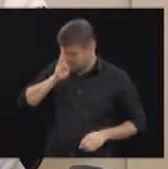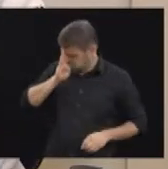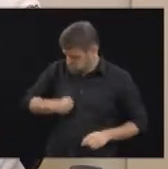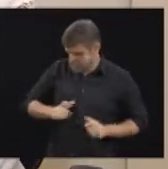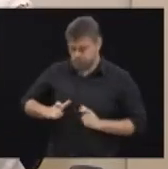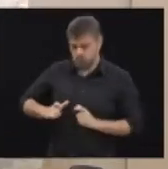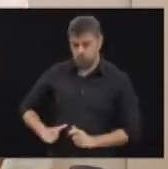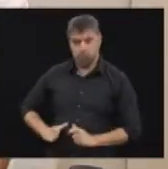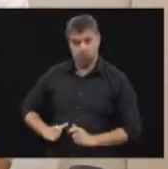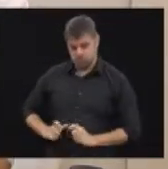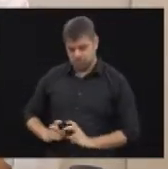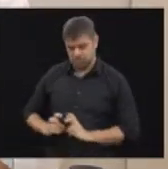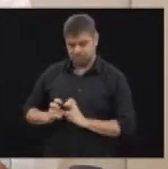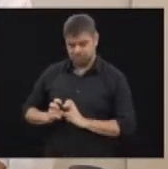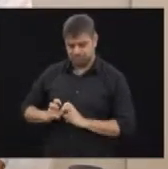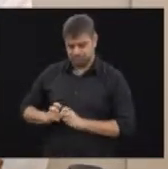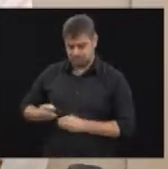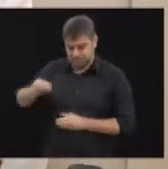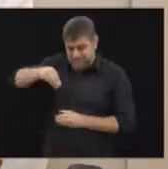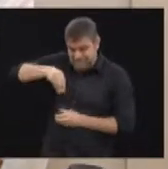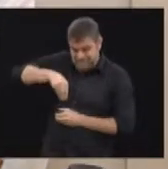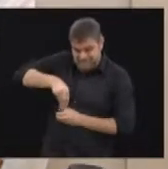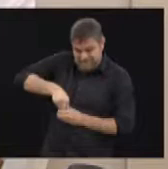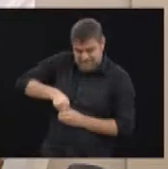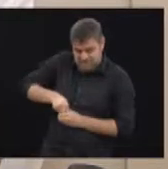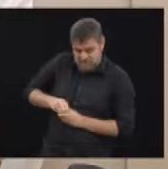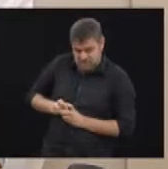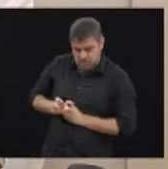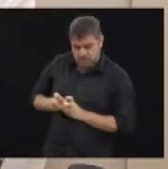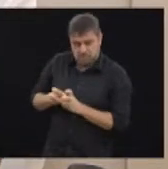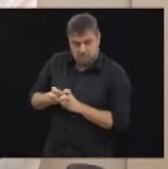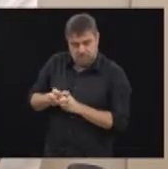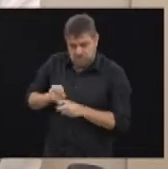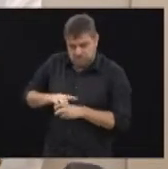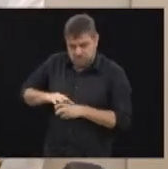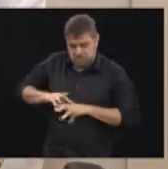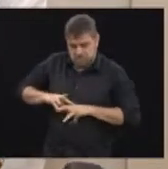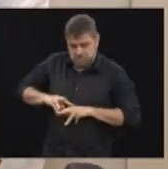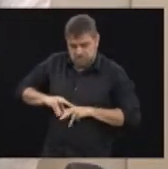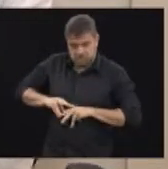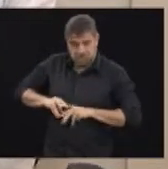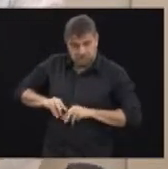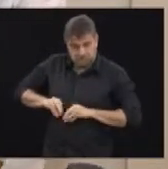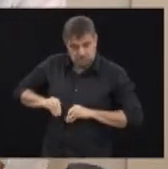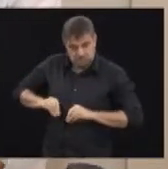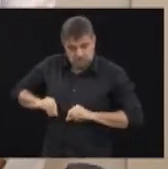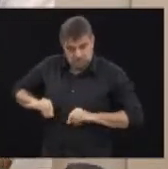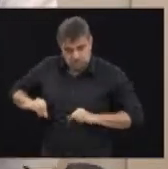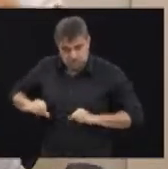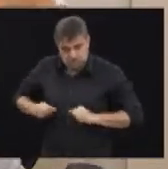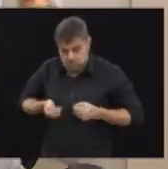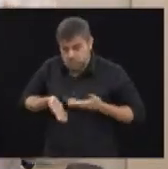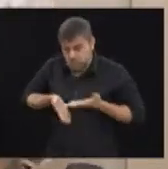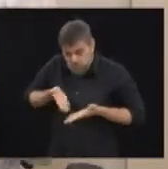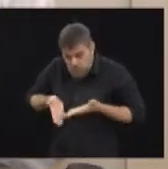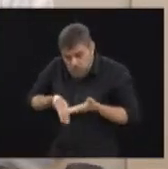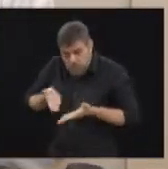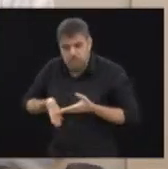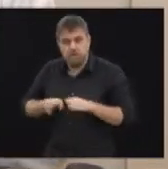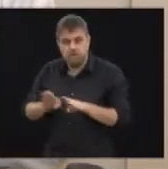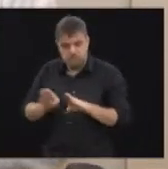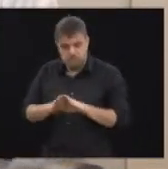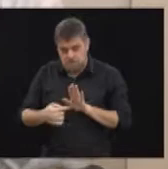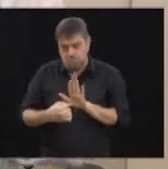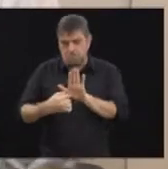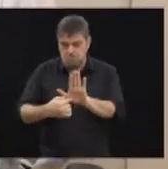vai exatamente dentro da lesão do tumor e suas metástases. E esse